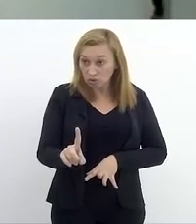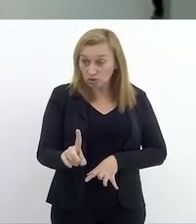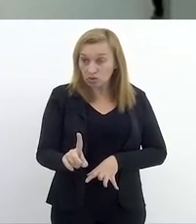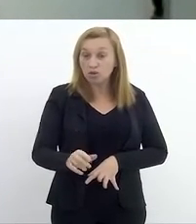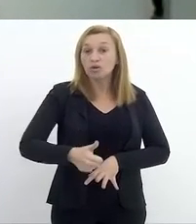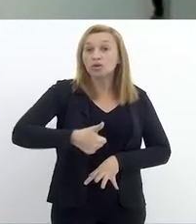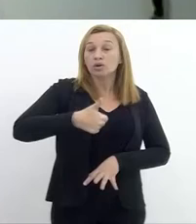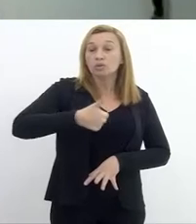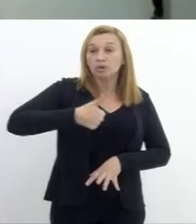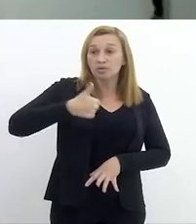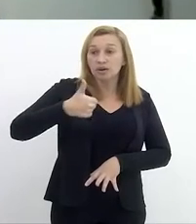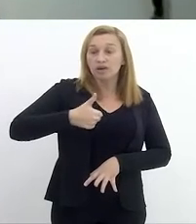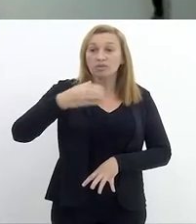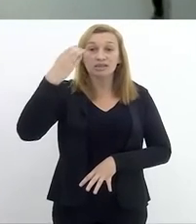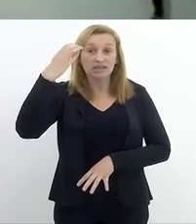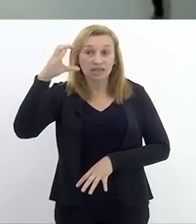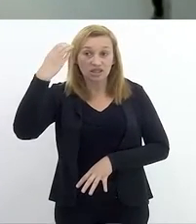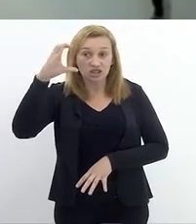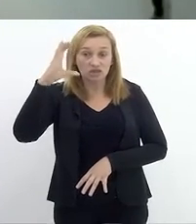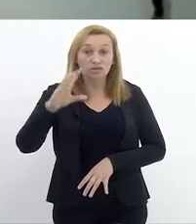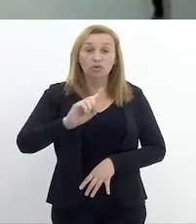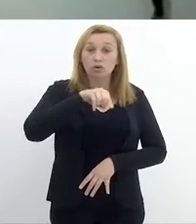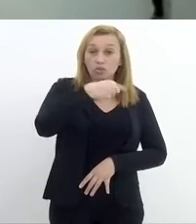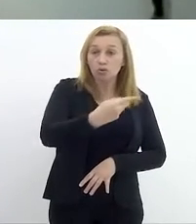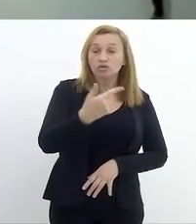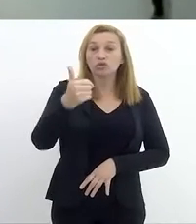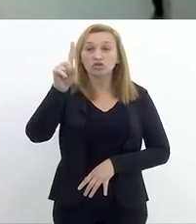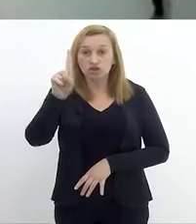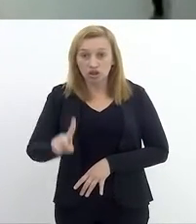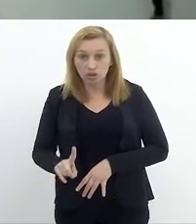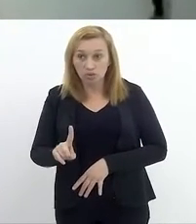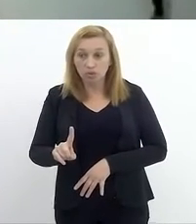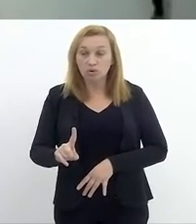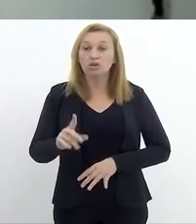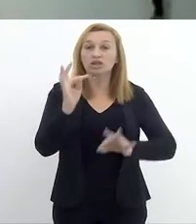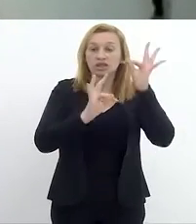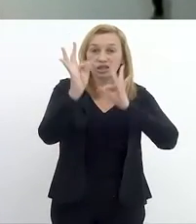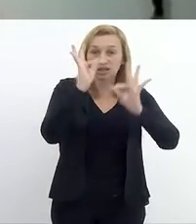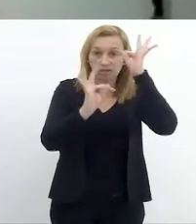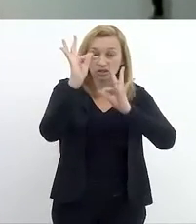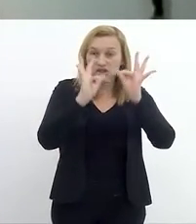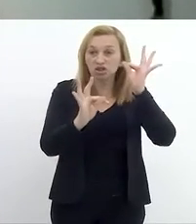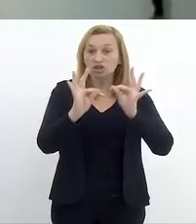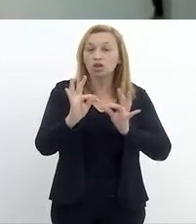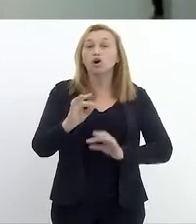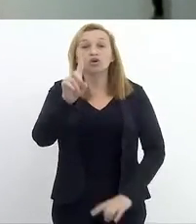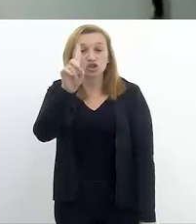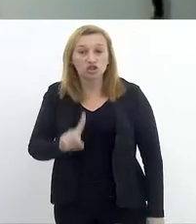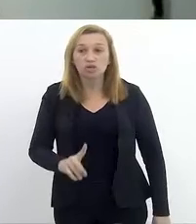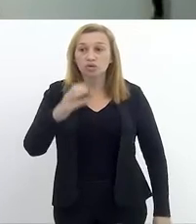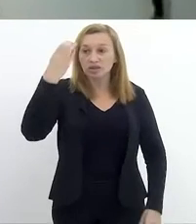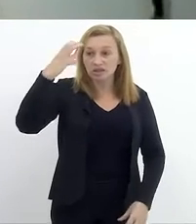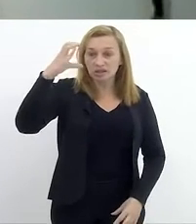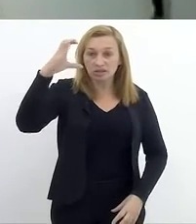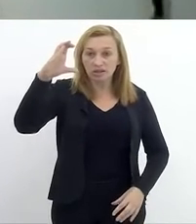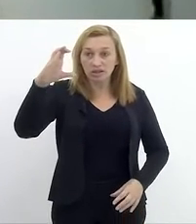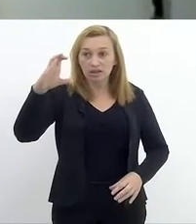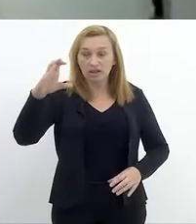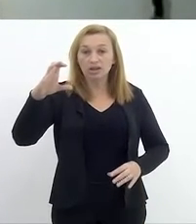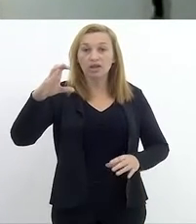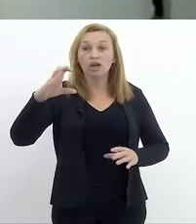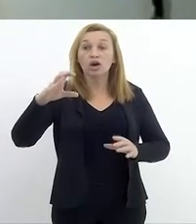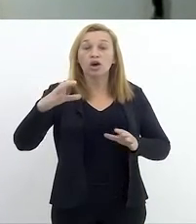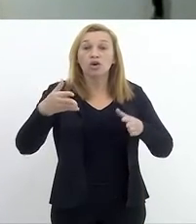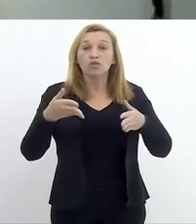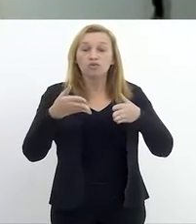da Faperj, o diretor científico e o diretor de tecnologia. O diretor científico tem suas atividades mais voltadas para o